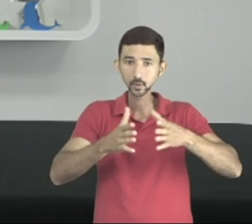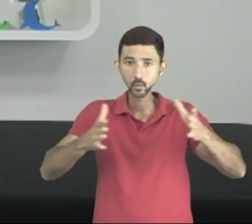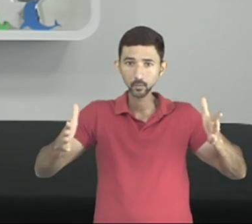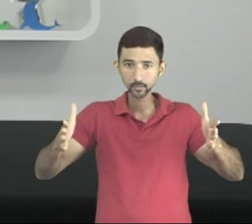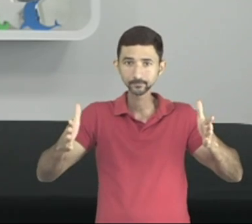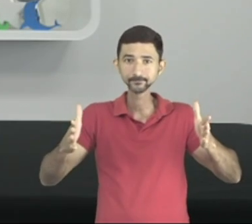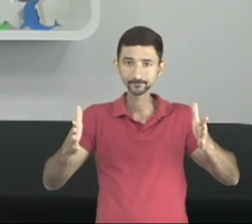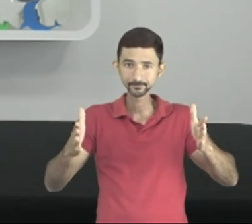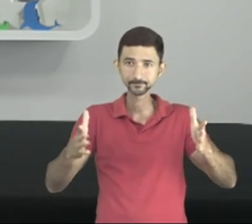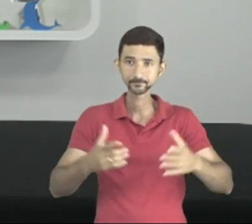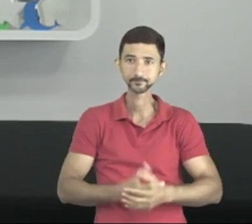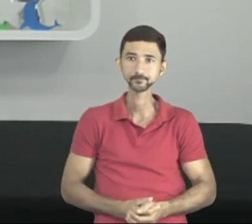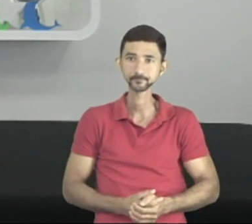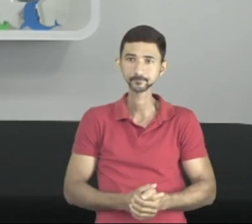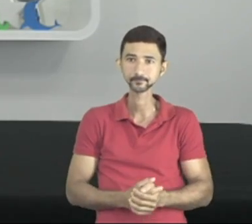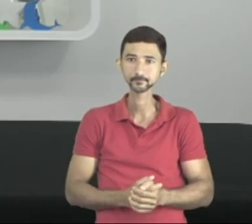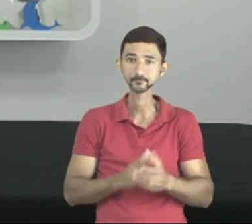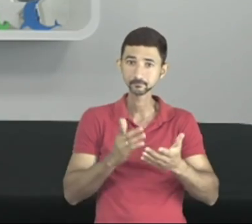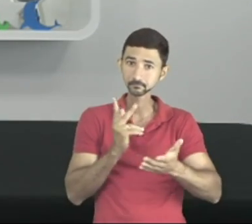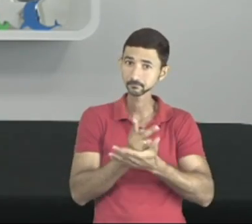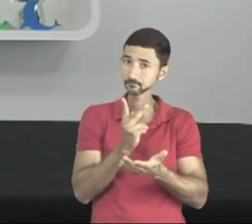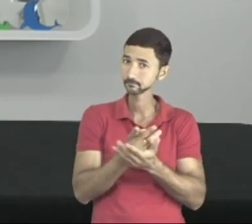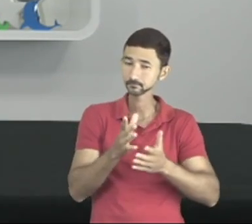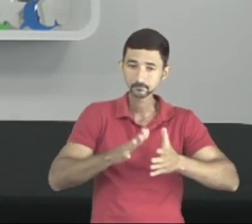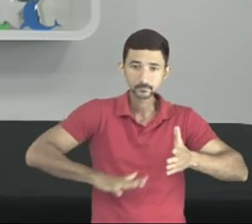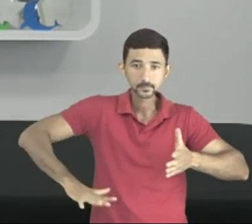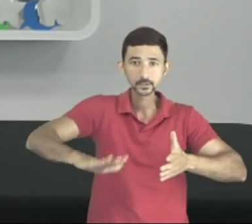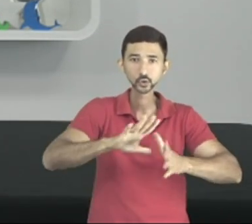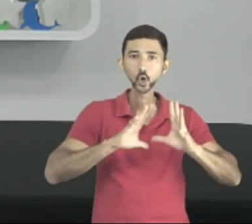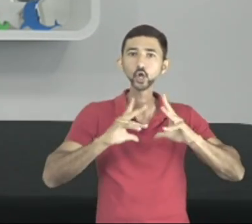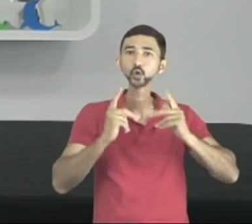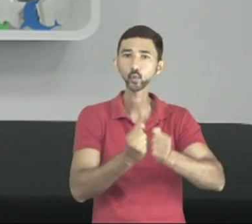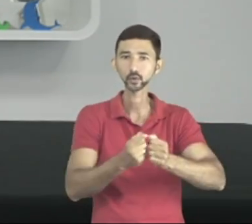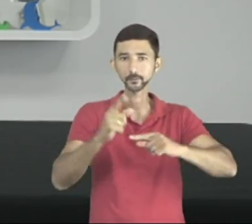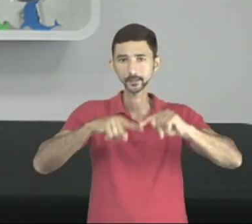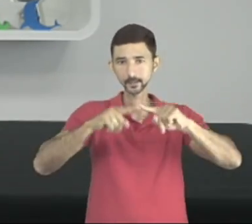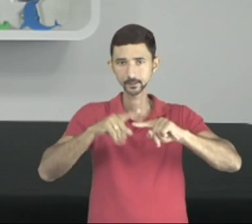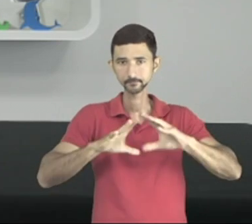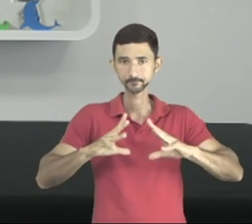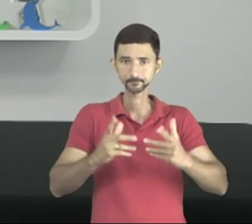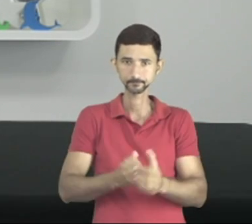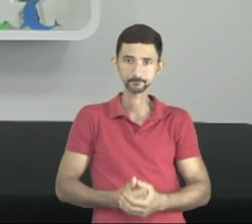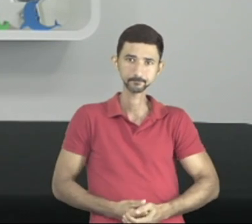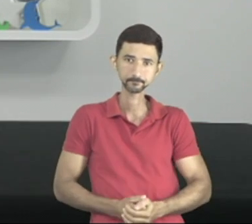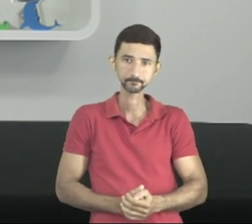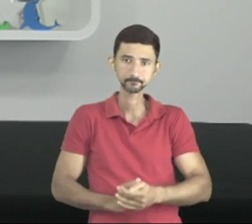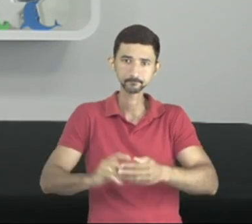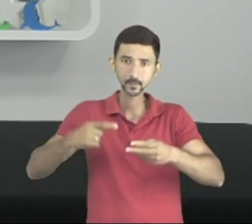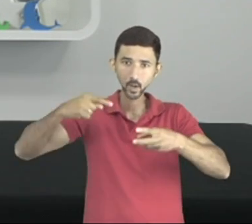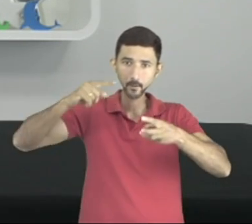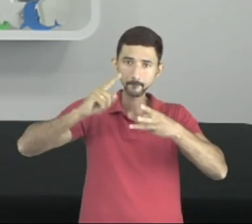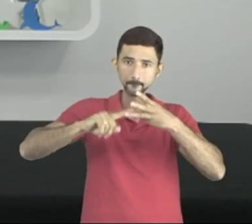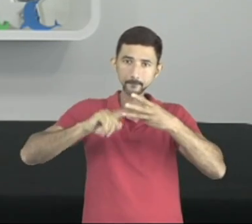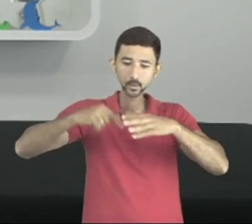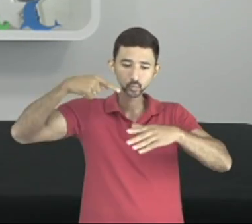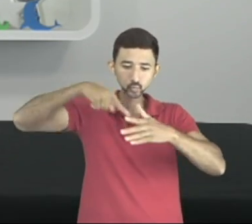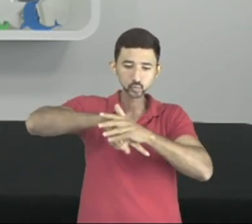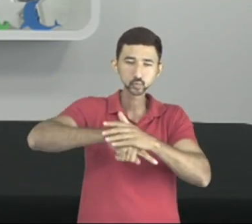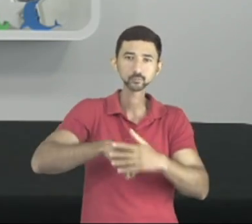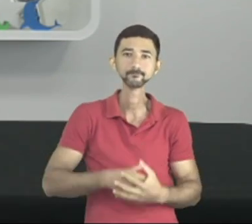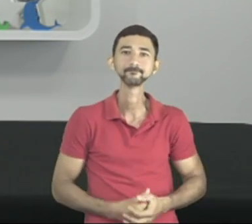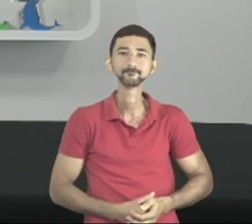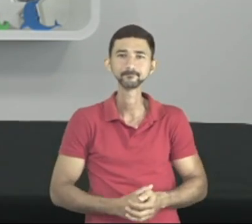uma extensão. Isso é comum, isso é geral para toda a matéria. Impenetrabilidade, a gente vai ver o que